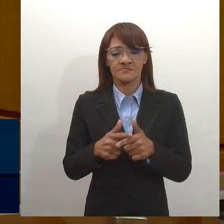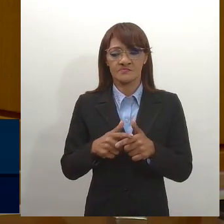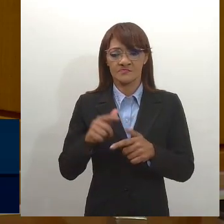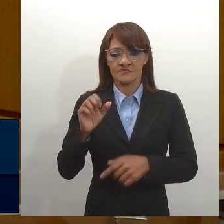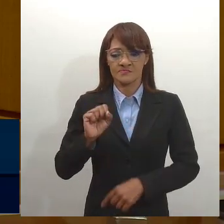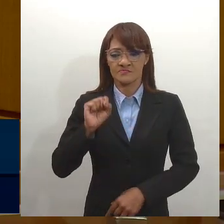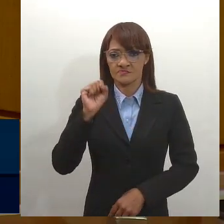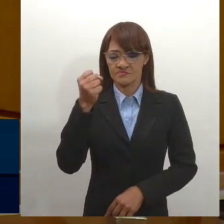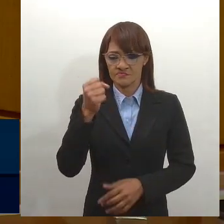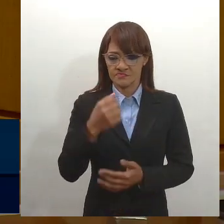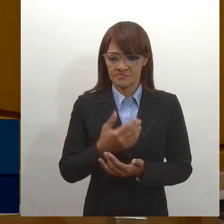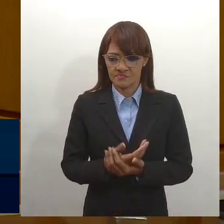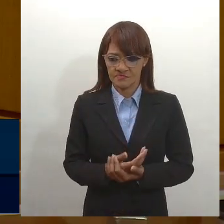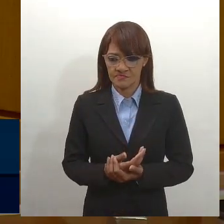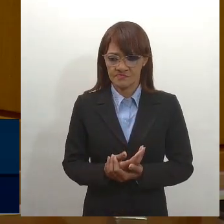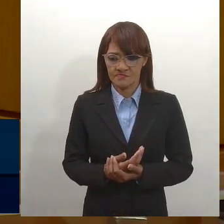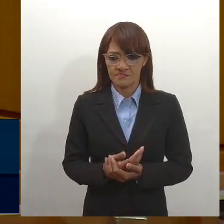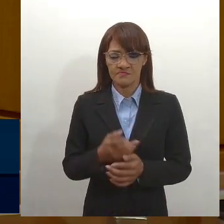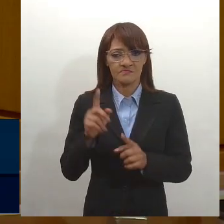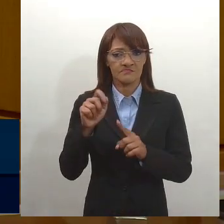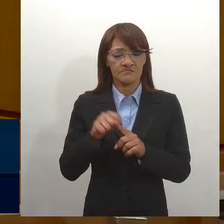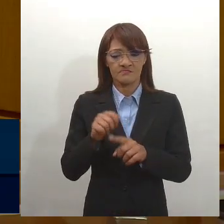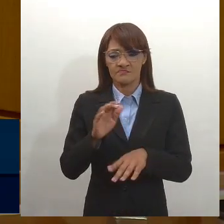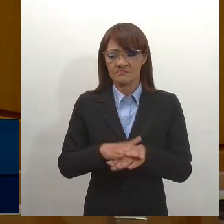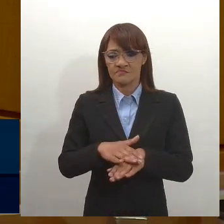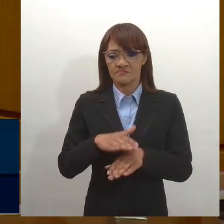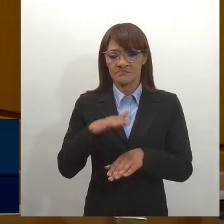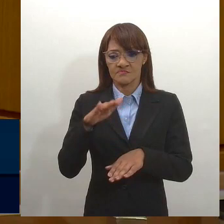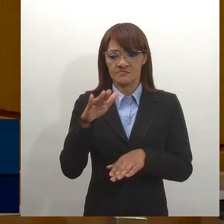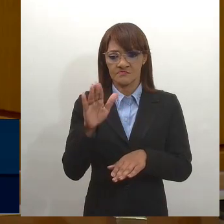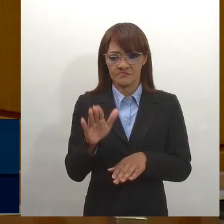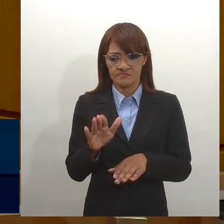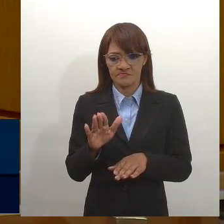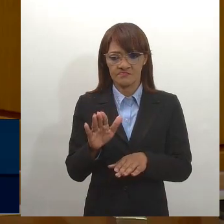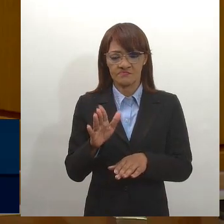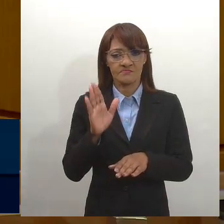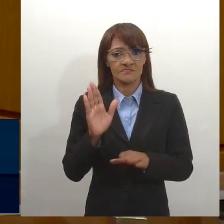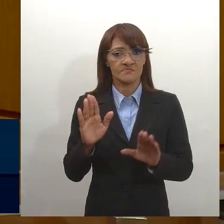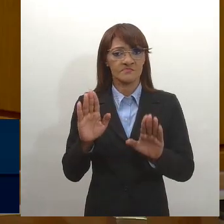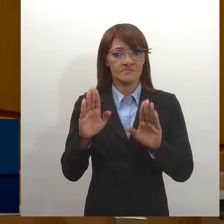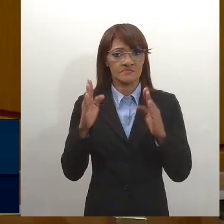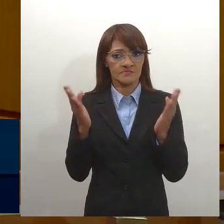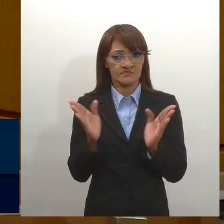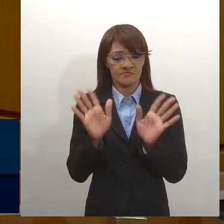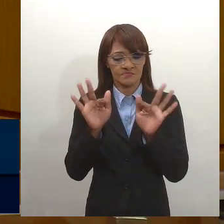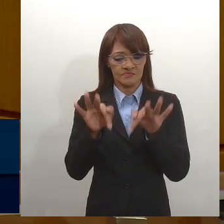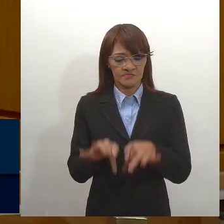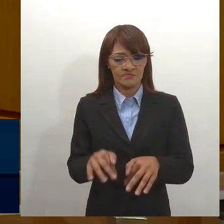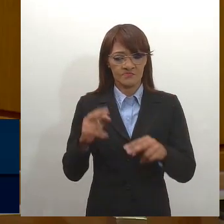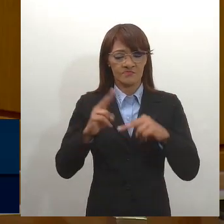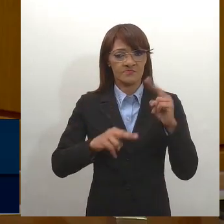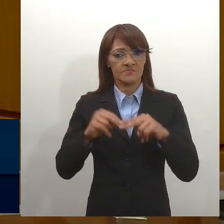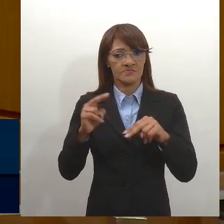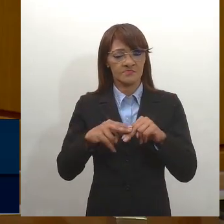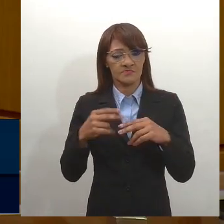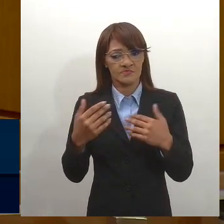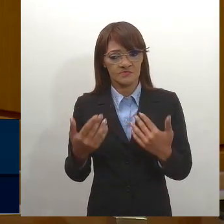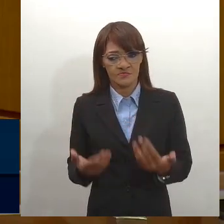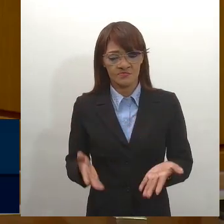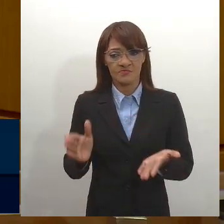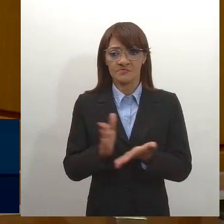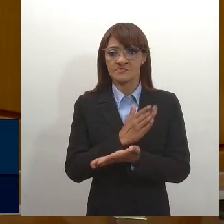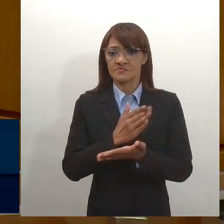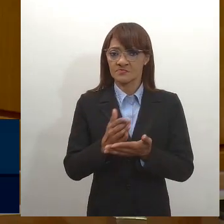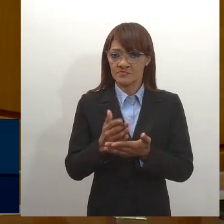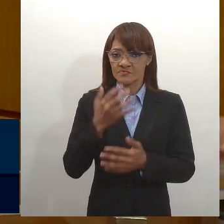de um mês após o encerramento dos festejos juninos em Sergipe, alguns músicos do Estado